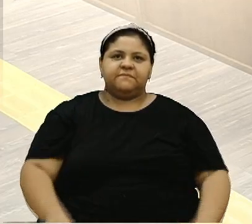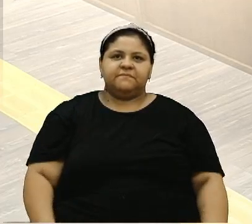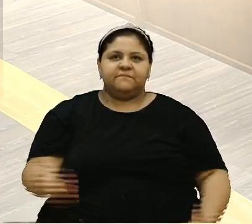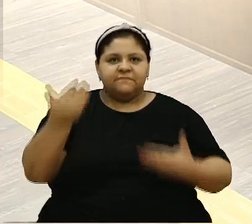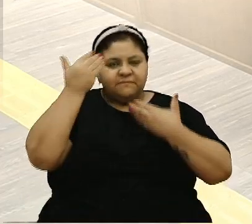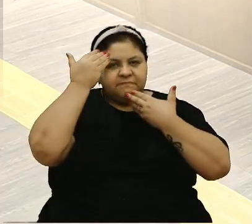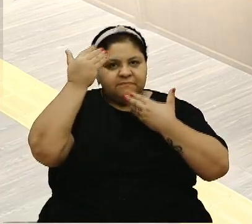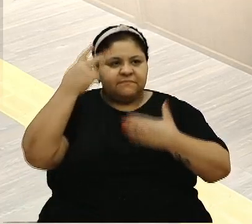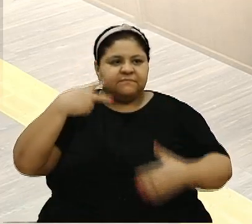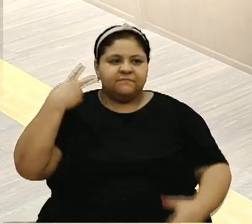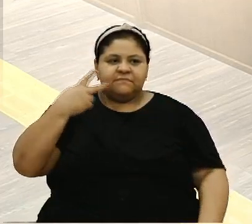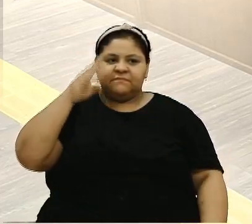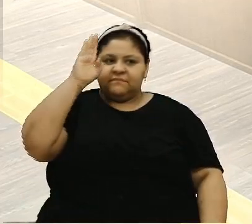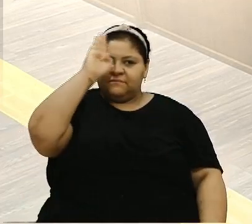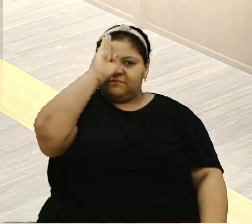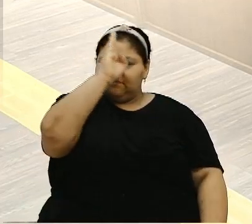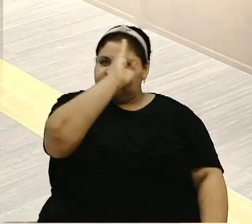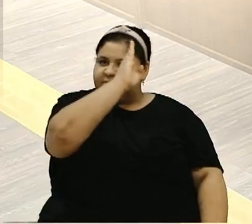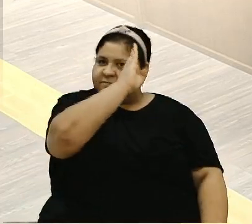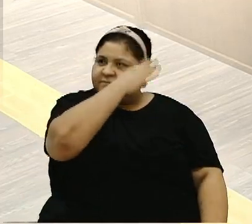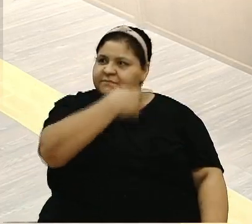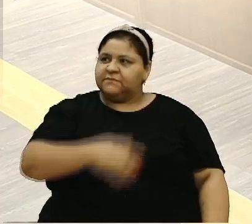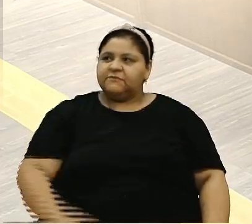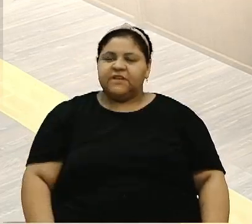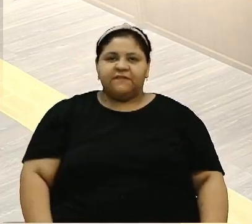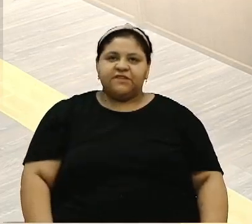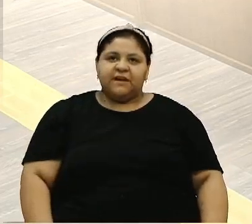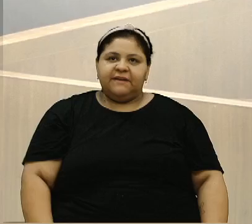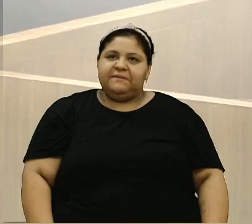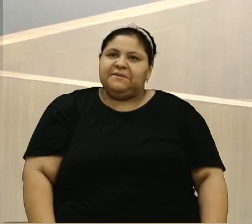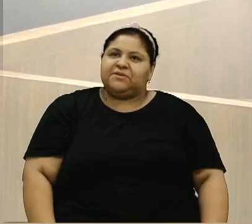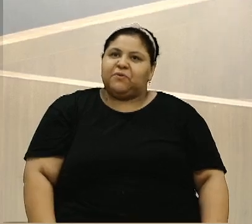Obrigada, vereador Bressan, colegas vereadores,